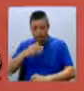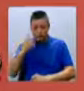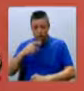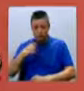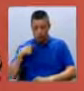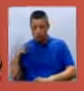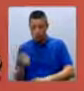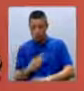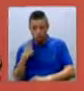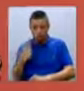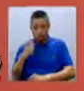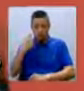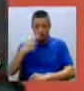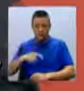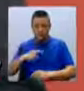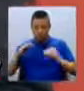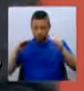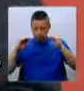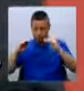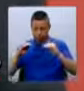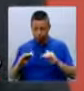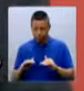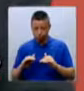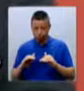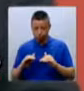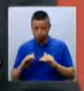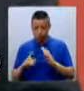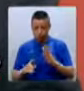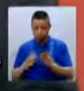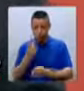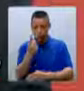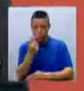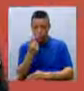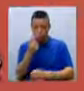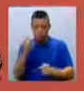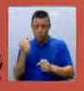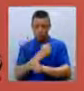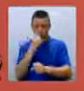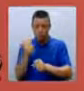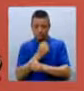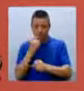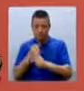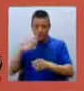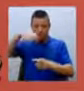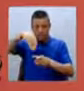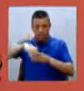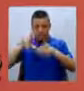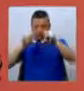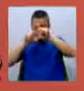nós temos de reduzir os custos do trabalho nas empresas.